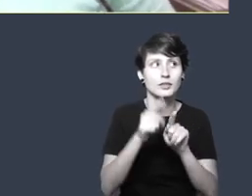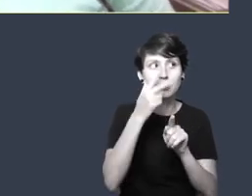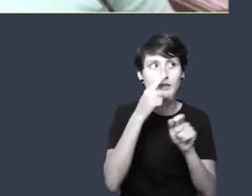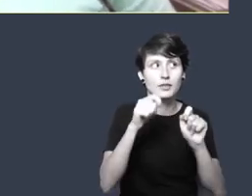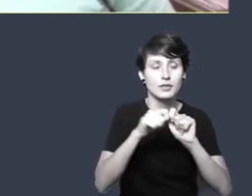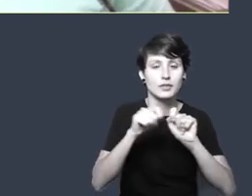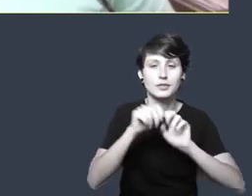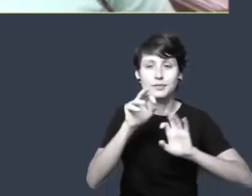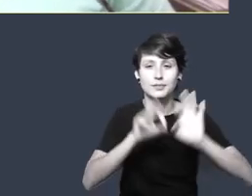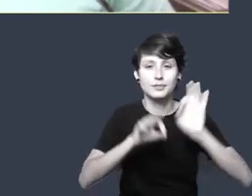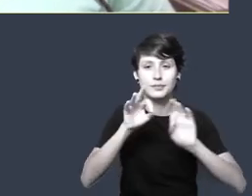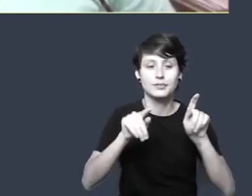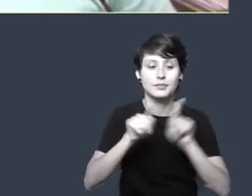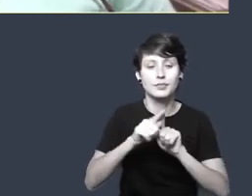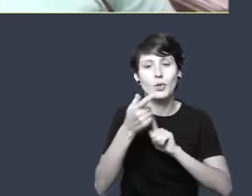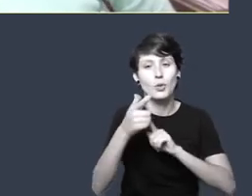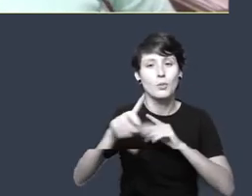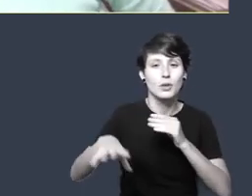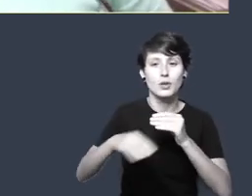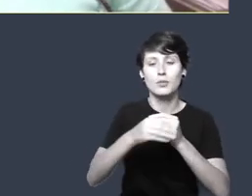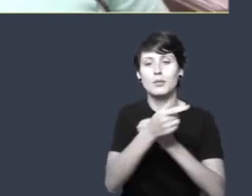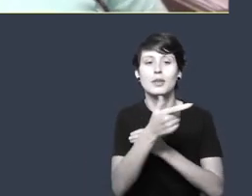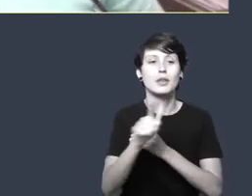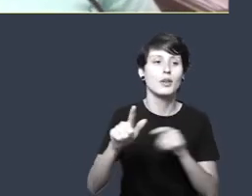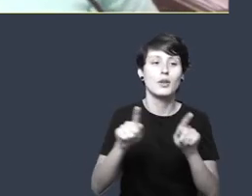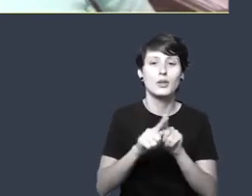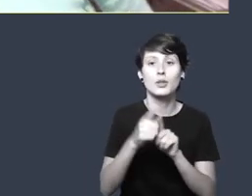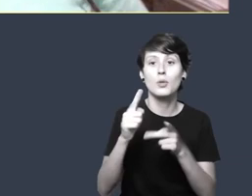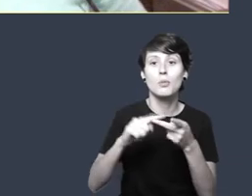Acho que uma acaba complementando a outra. Uma é da